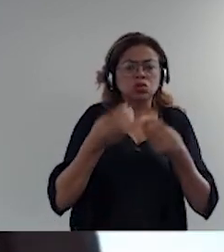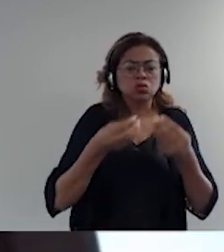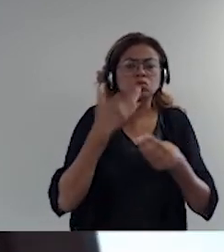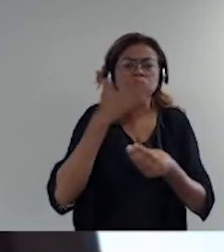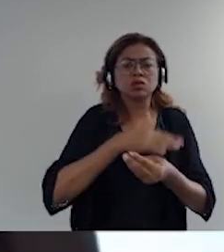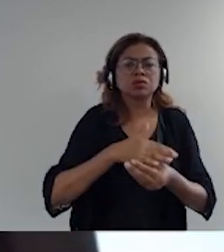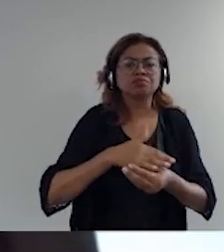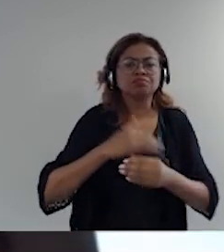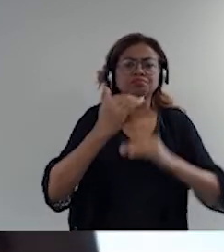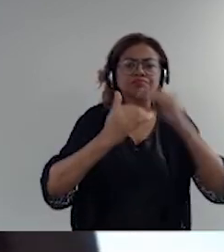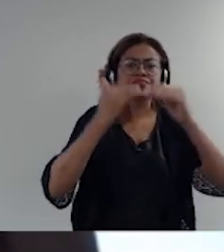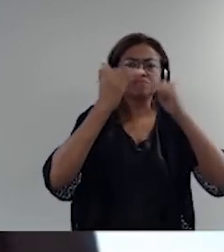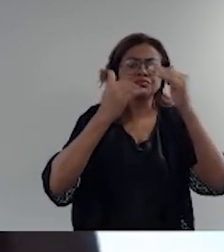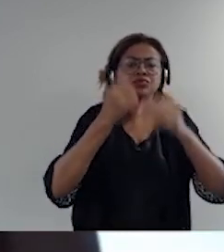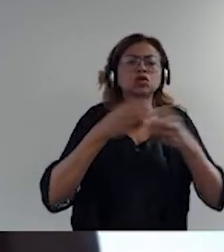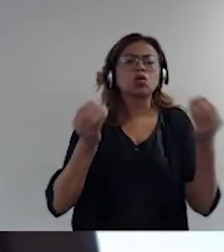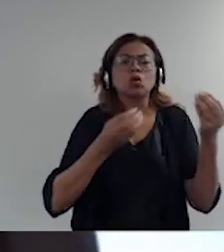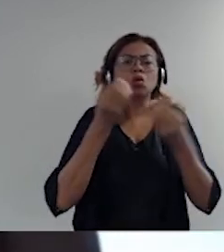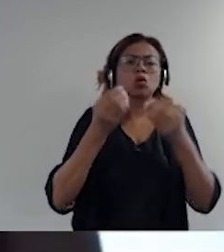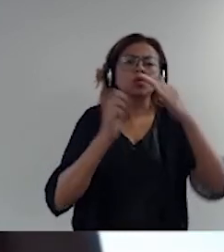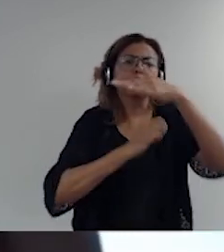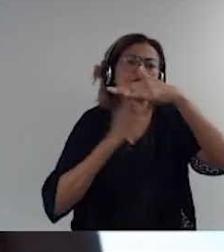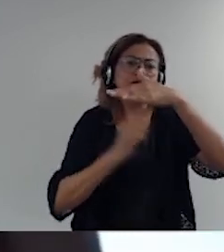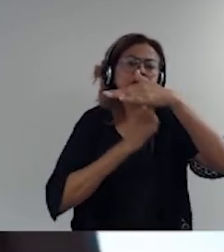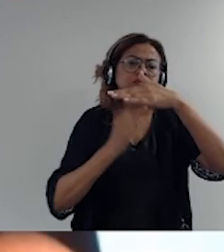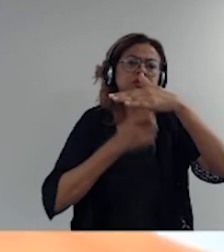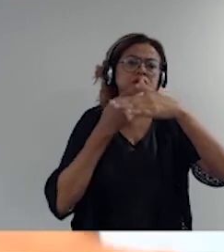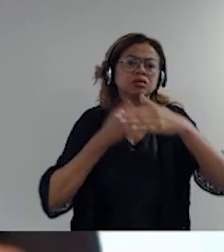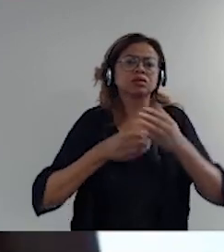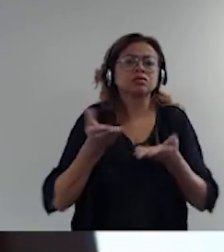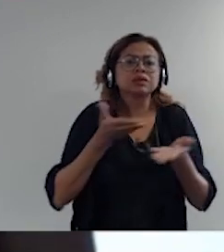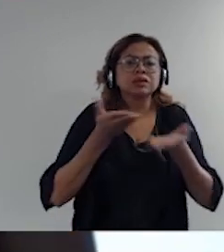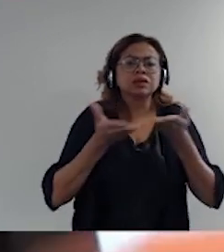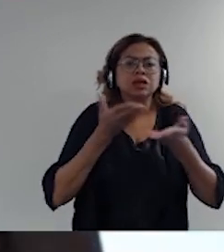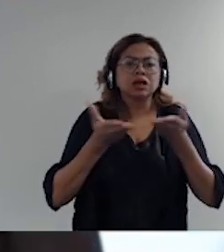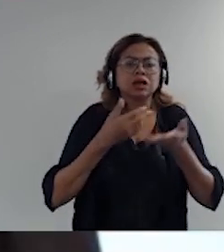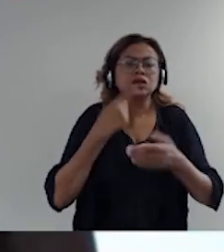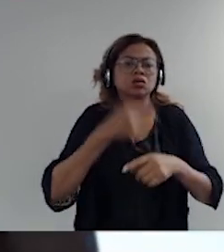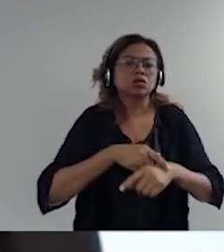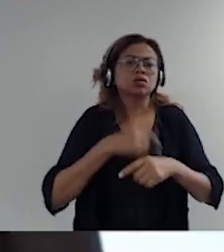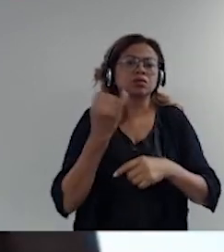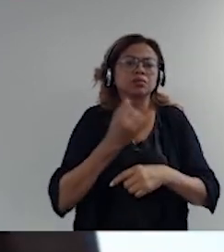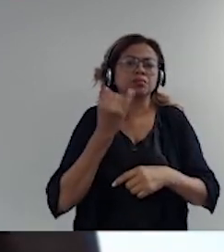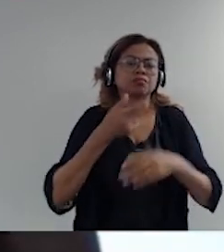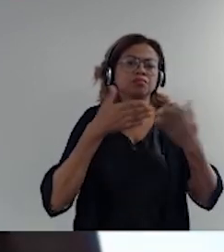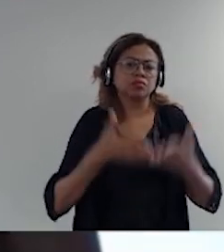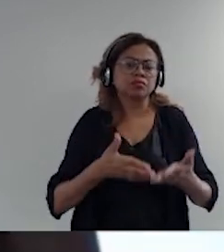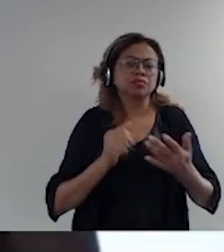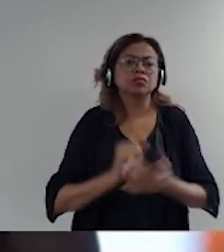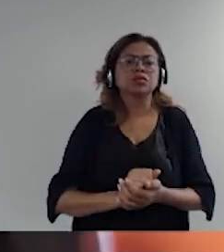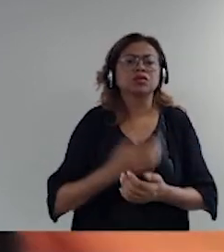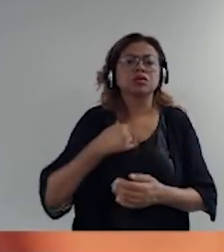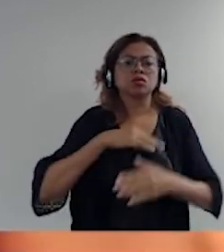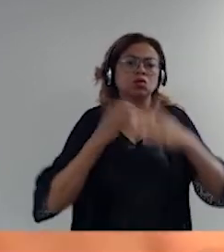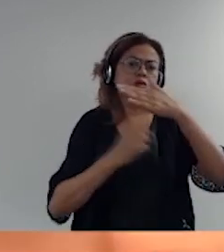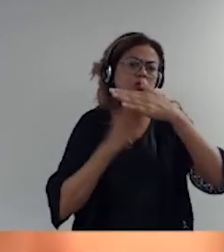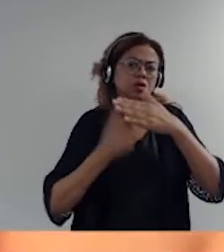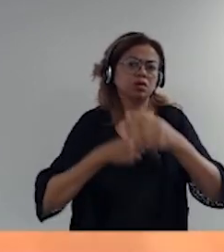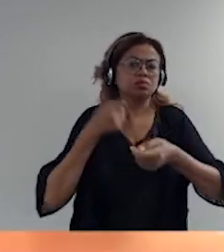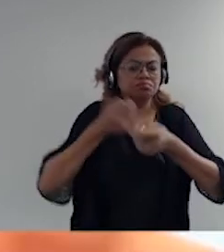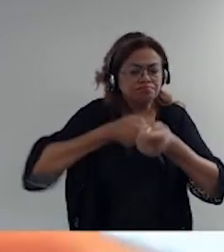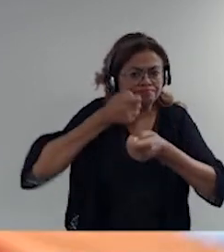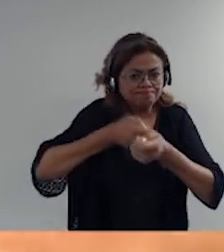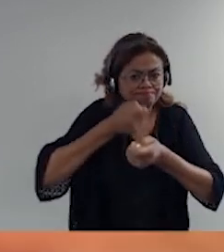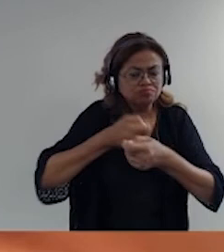tratam esse tipo de questão de sustentabilidade, de importância da comunidade onde a companhia atua. E eu acho que é